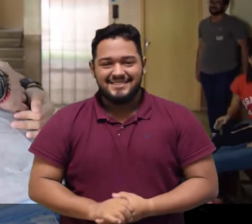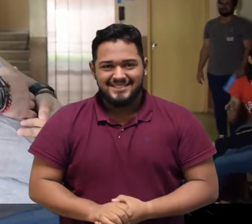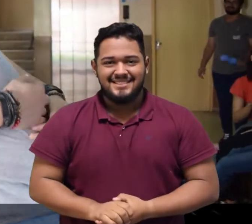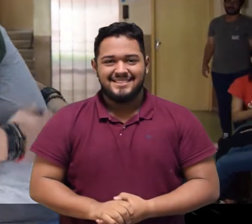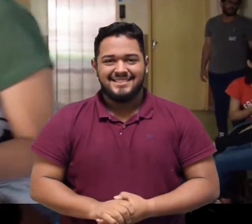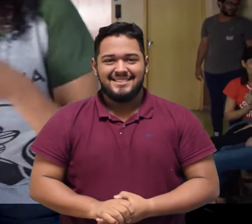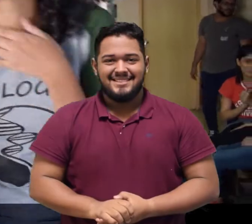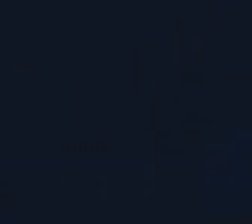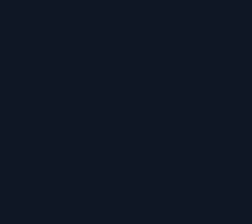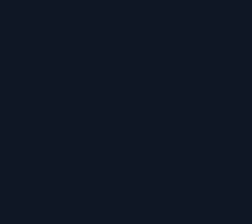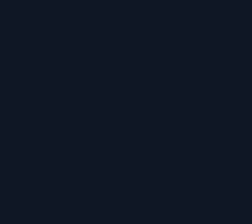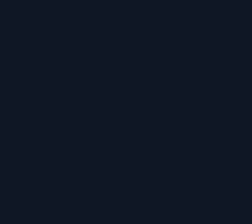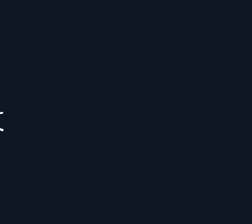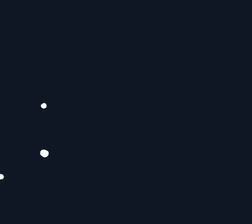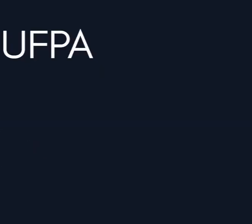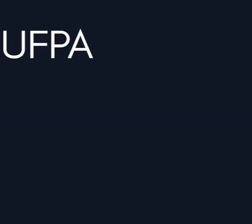da